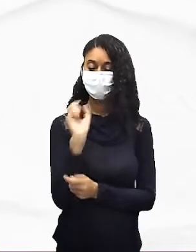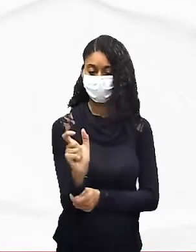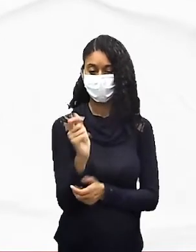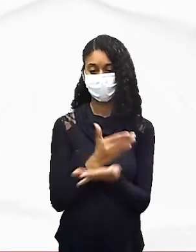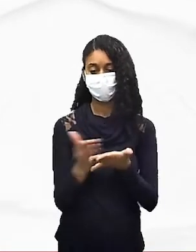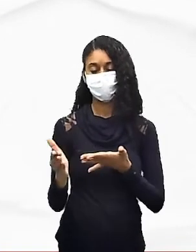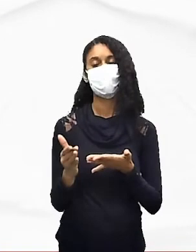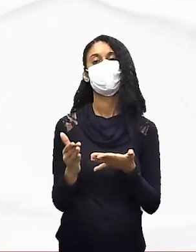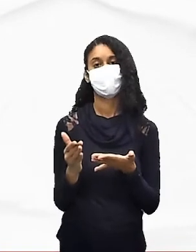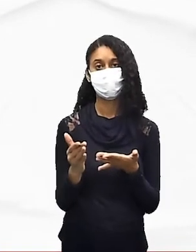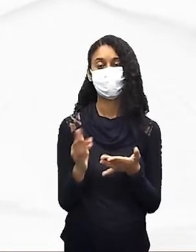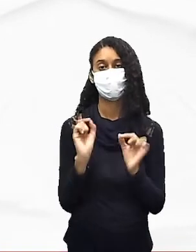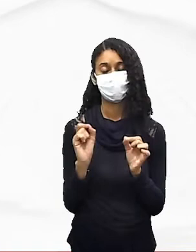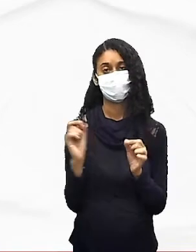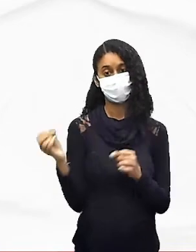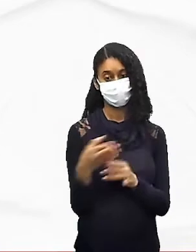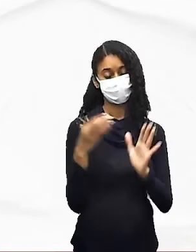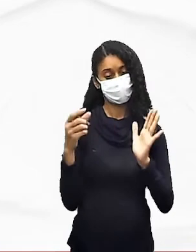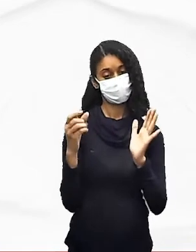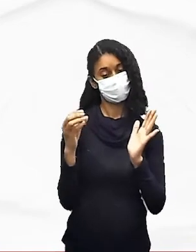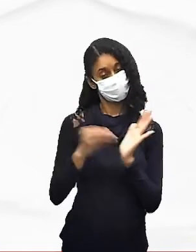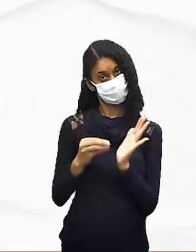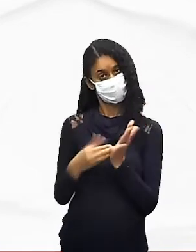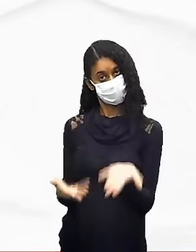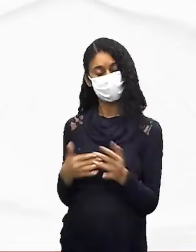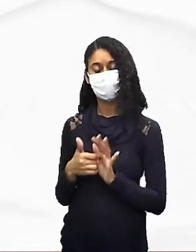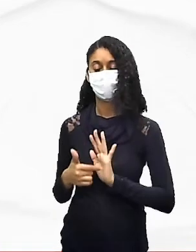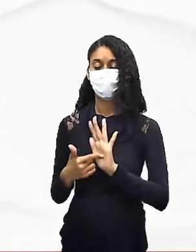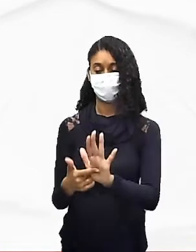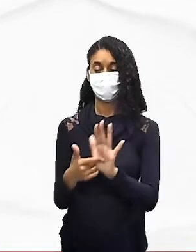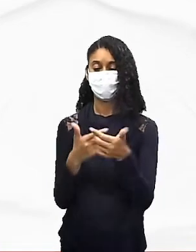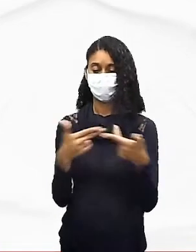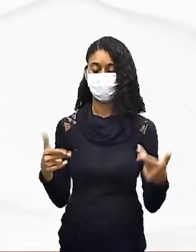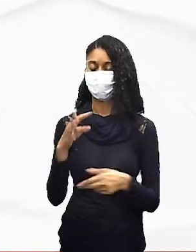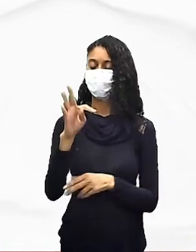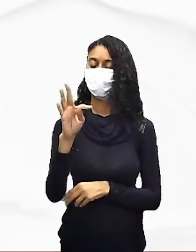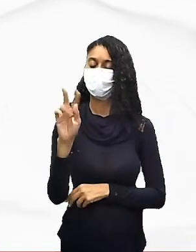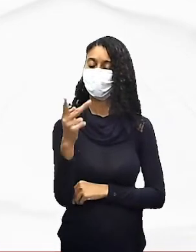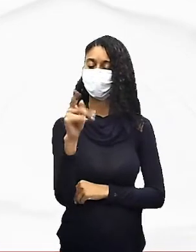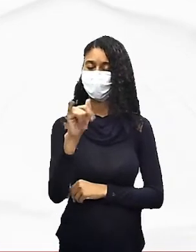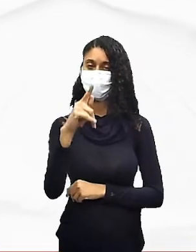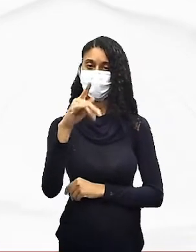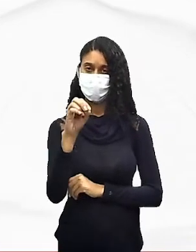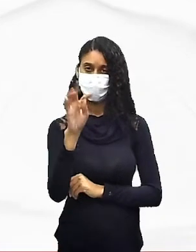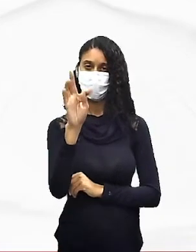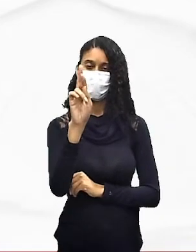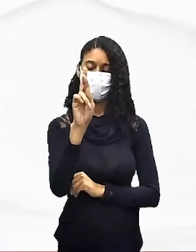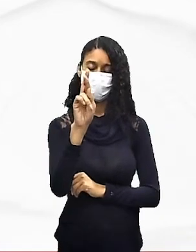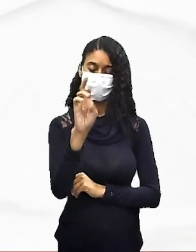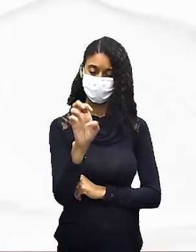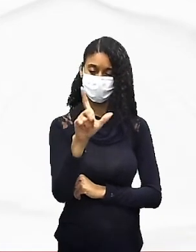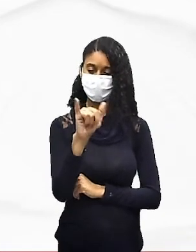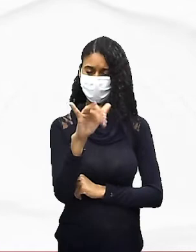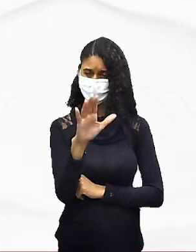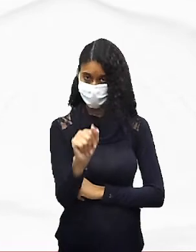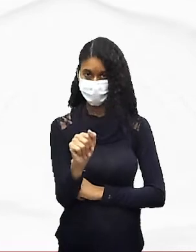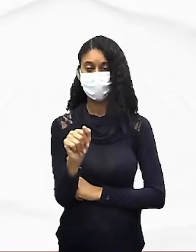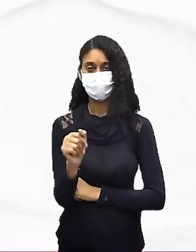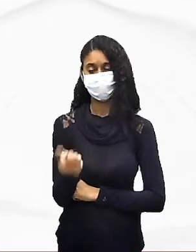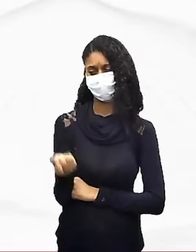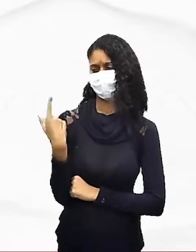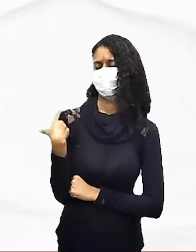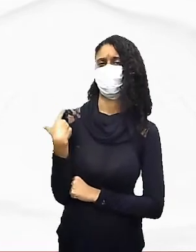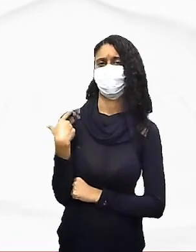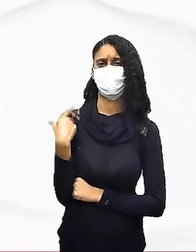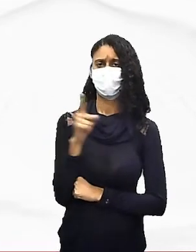está apresentando aí para a gente uma figura hipotrélica, esquisita, estranha, tipo que não aceita